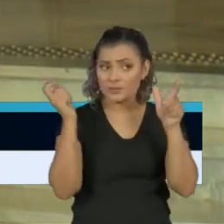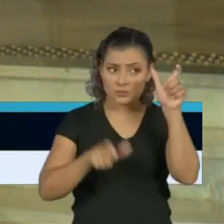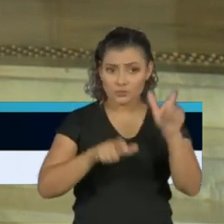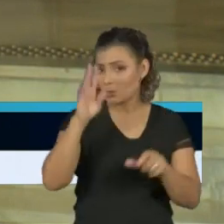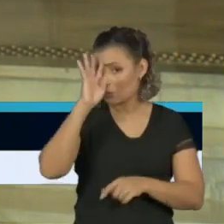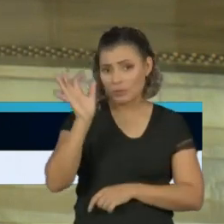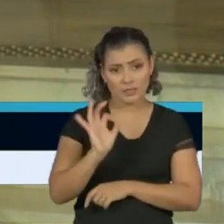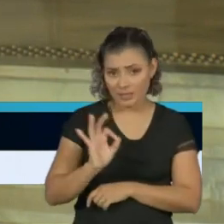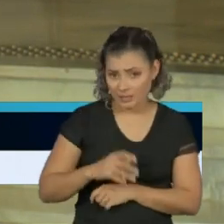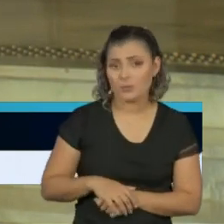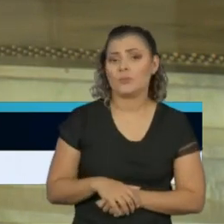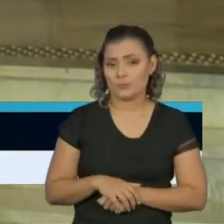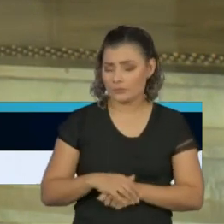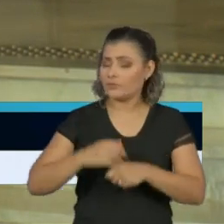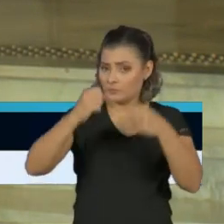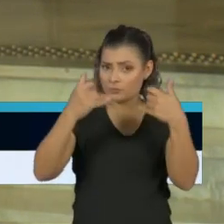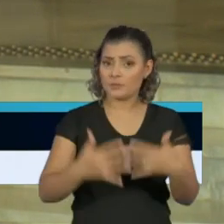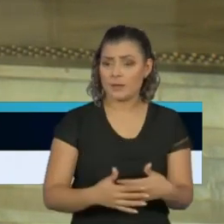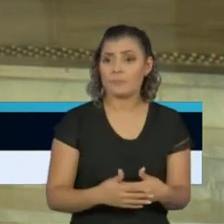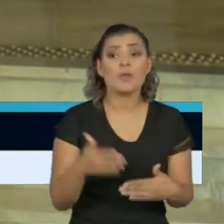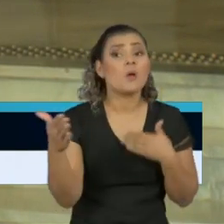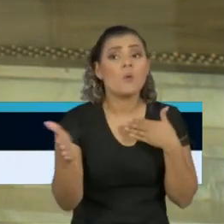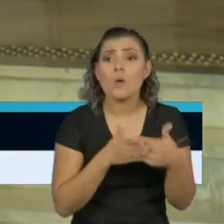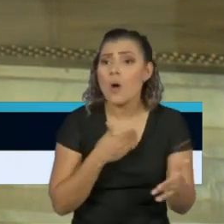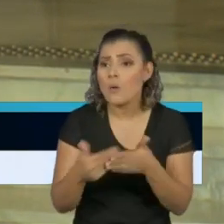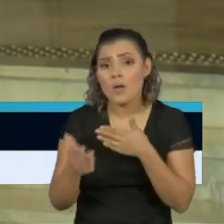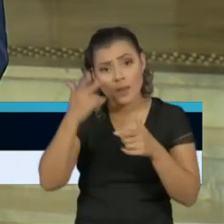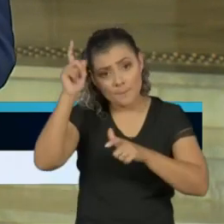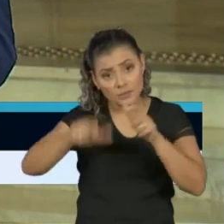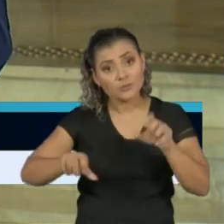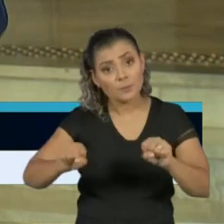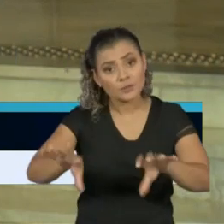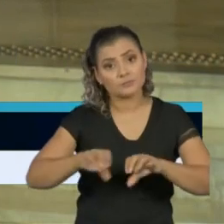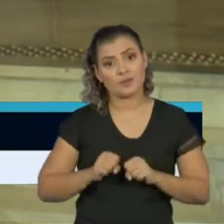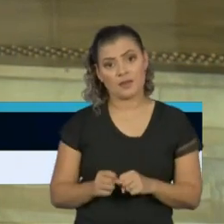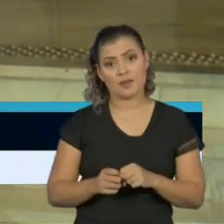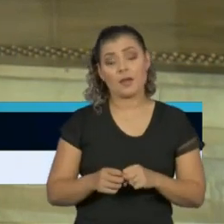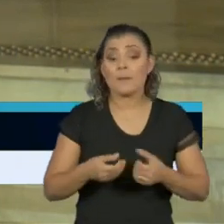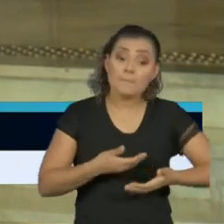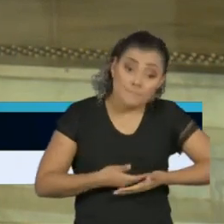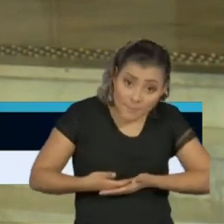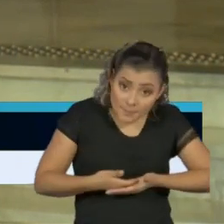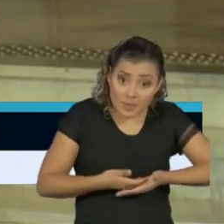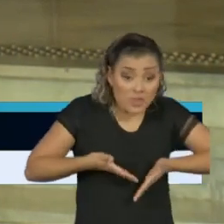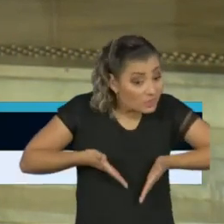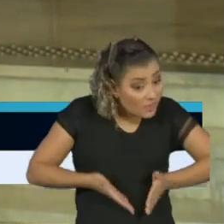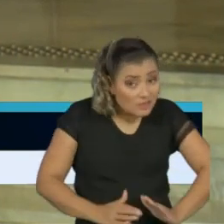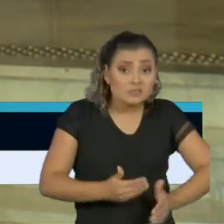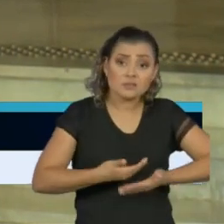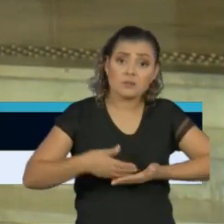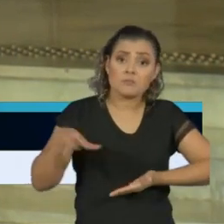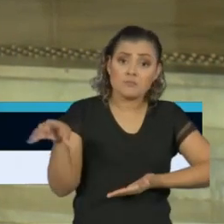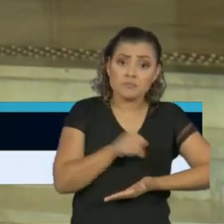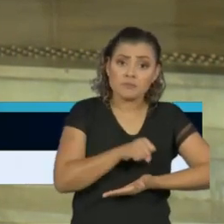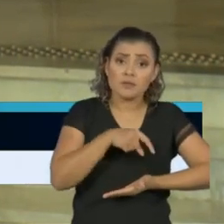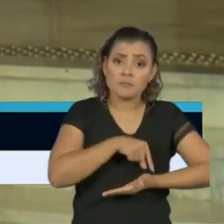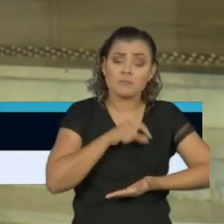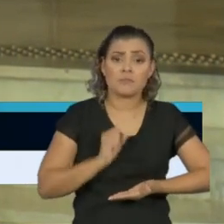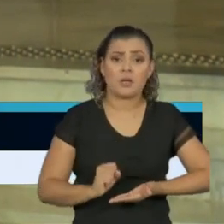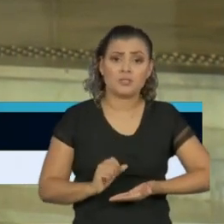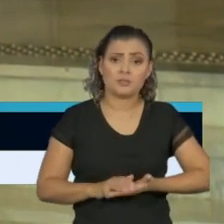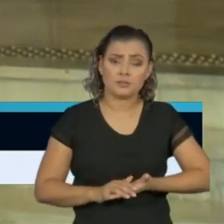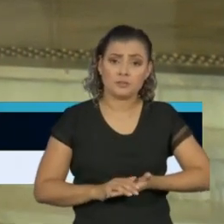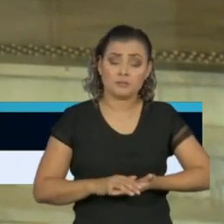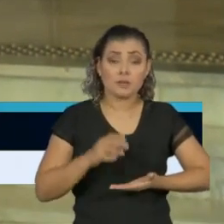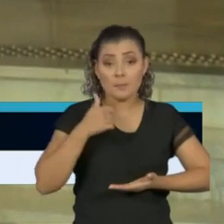na sociedade. Qualquer pessoa pode se infectar. Um bebê recém-nascido, ele nasce, tem